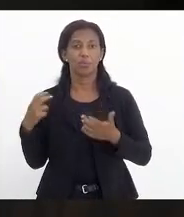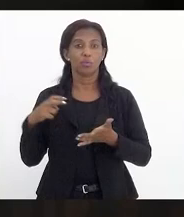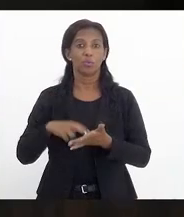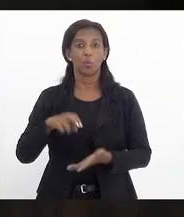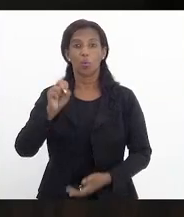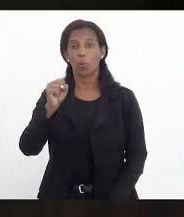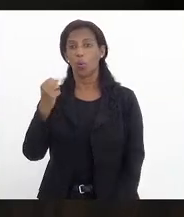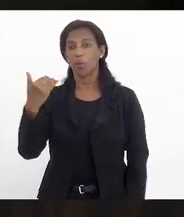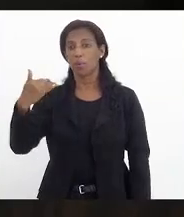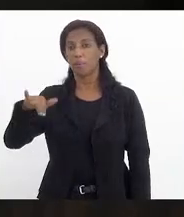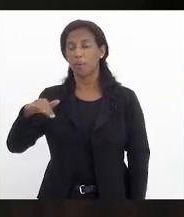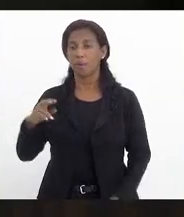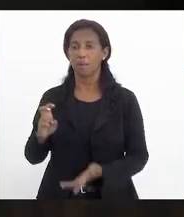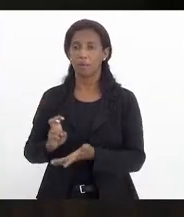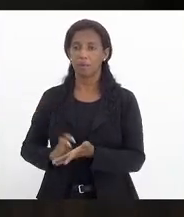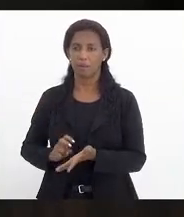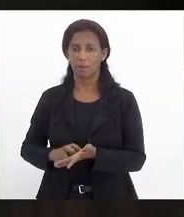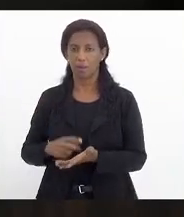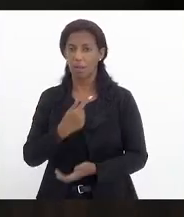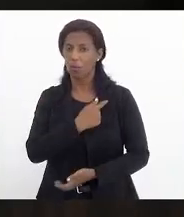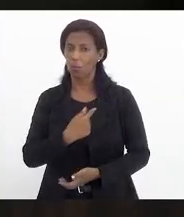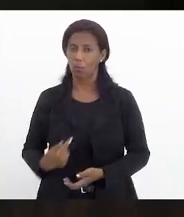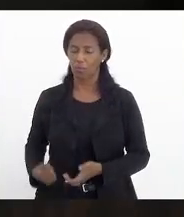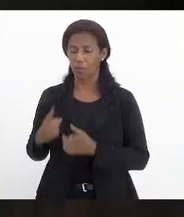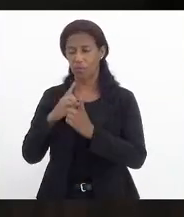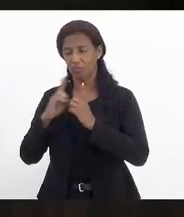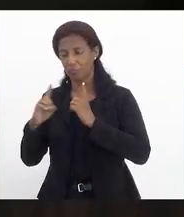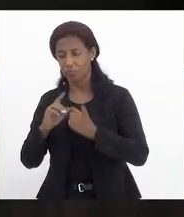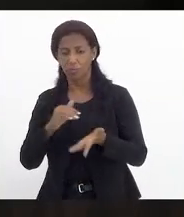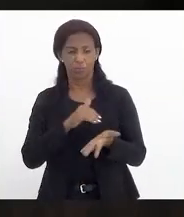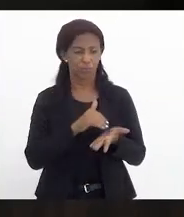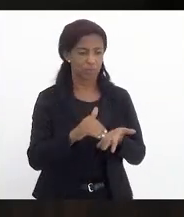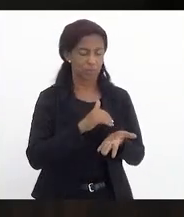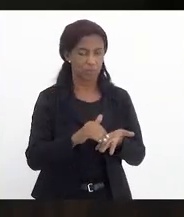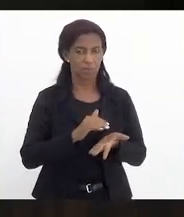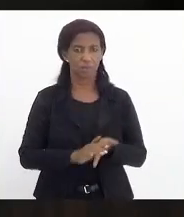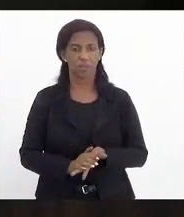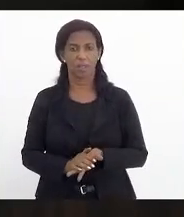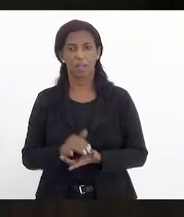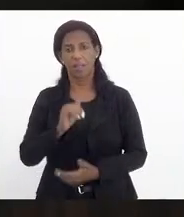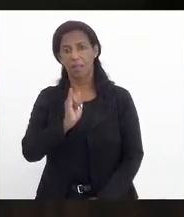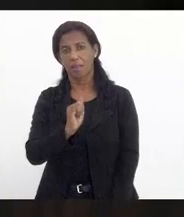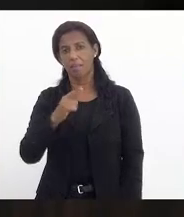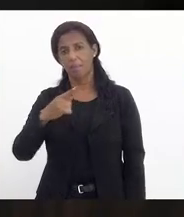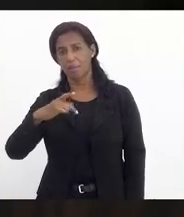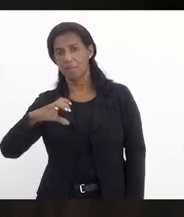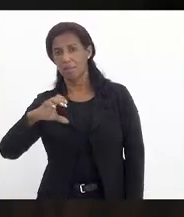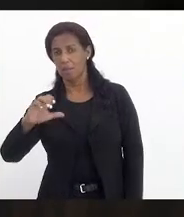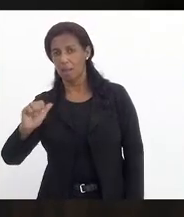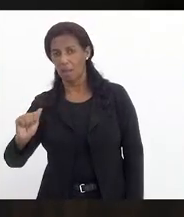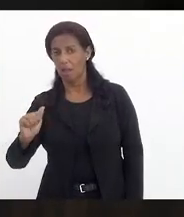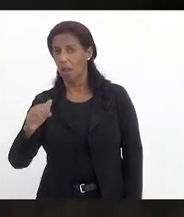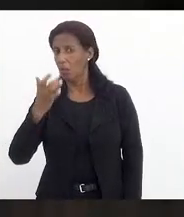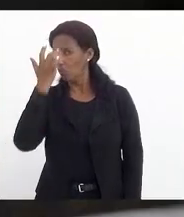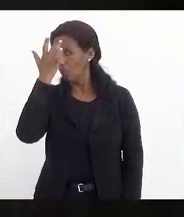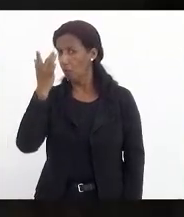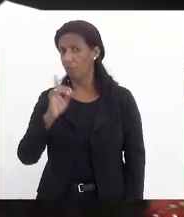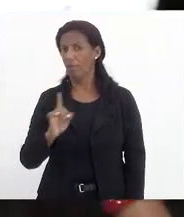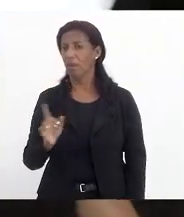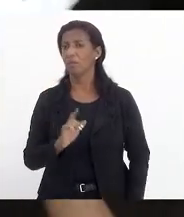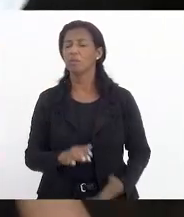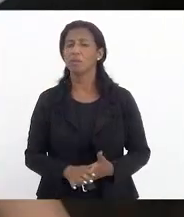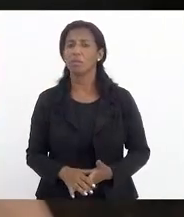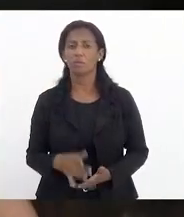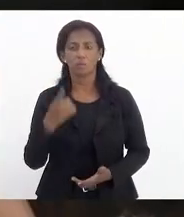lá com o governo, discutindo com os secretários a questão do IPCA. Não foi fácil, tá? Então, quero ouvir